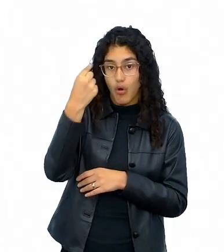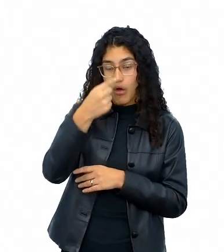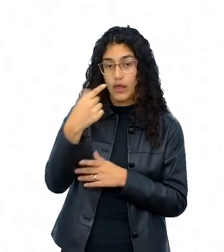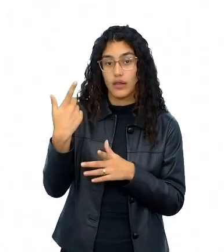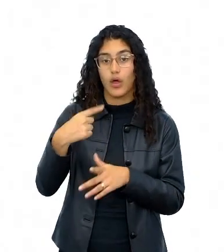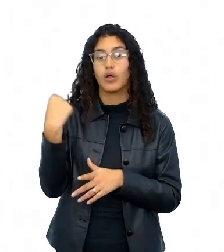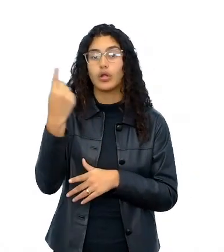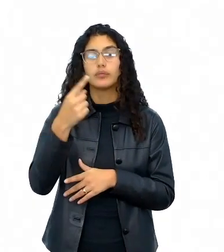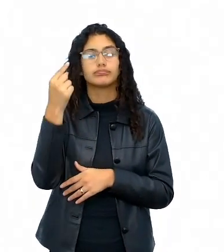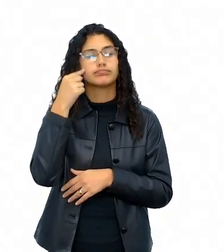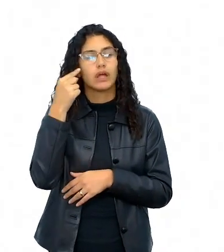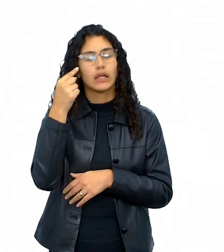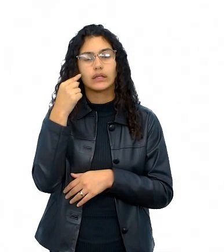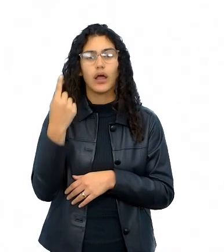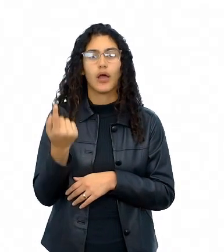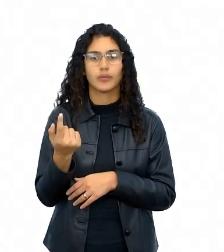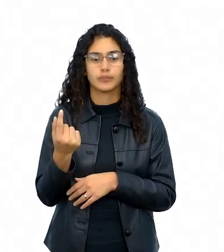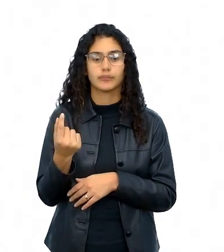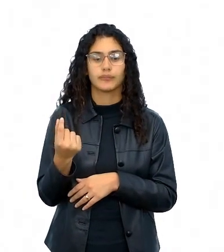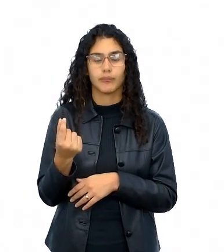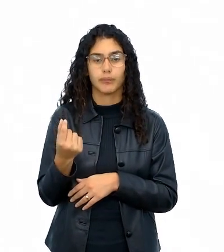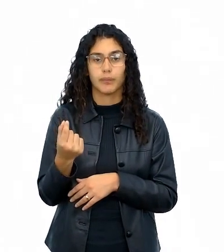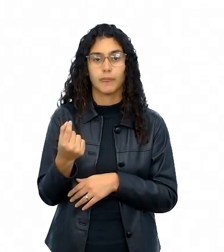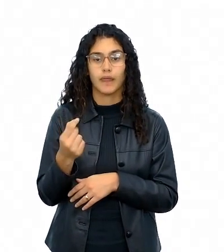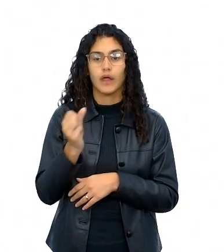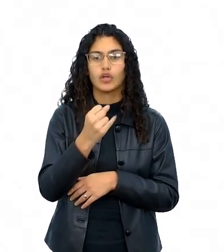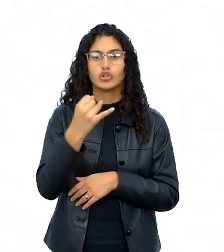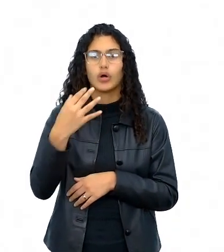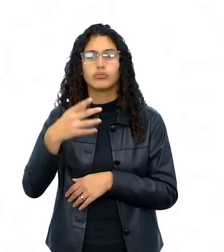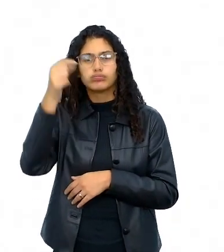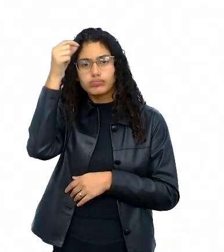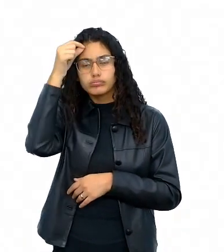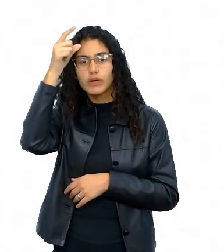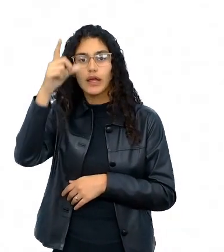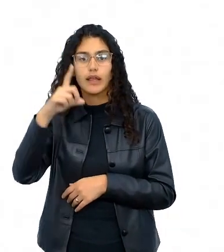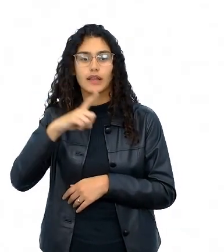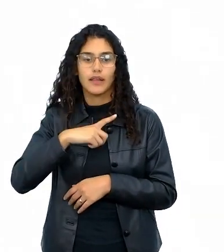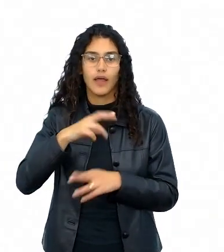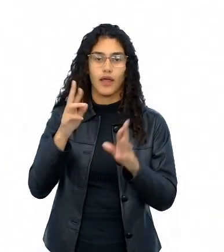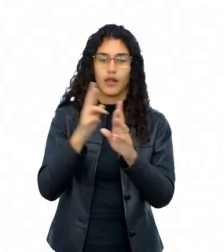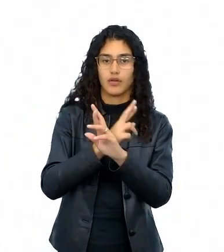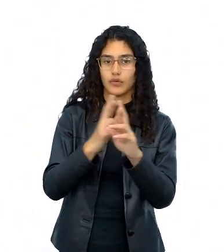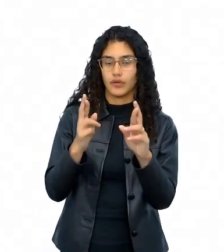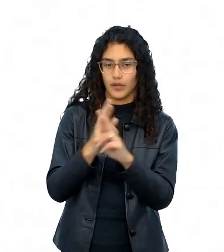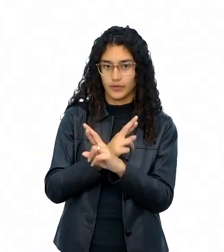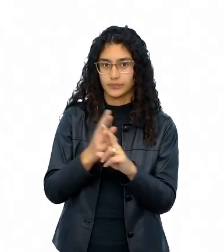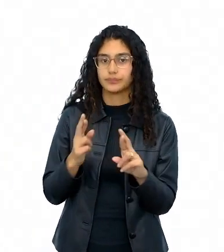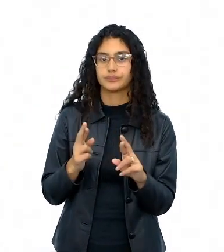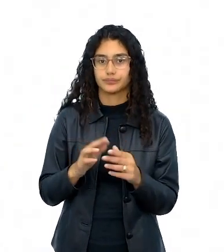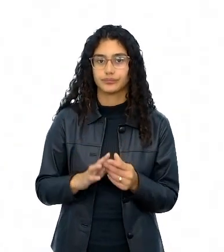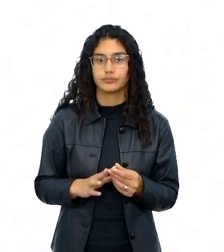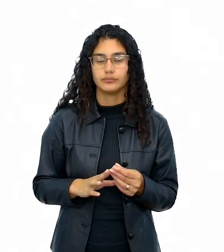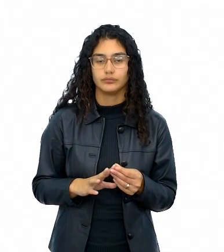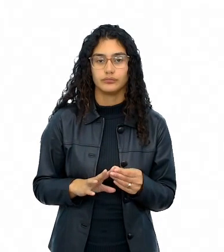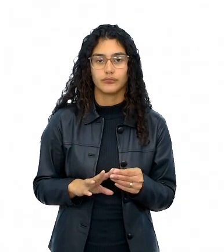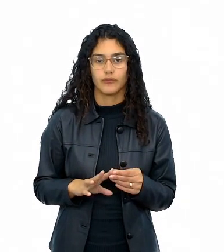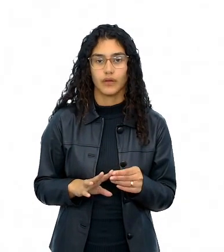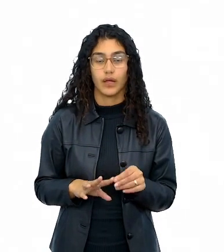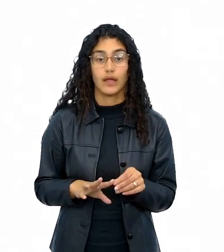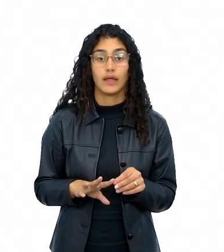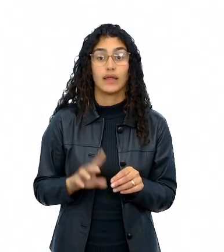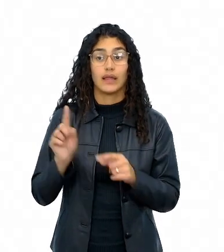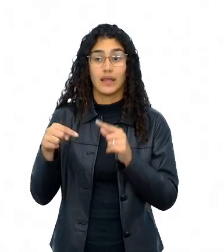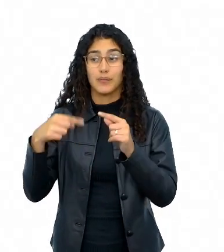a gente vai pensando aí de quantos conhecimentos que está envolvido, né? Então, depois ainda